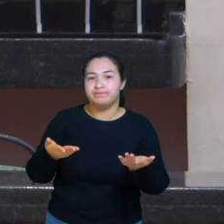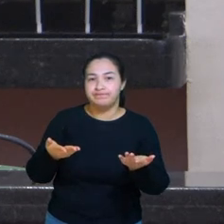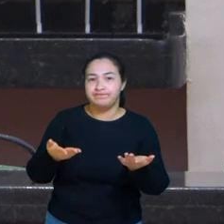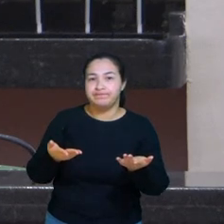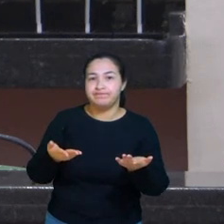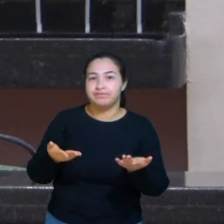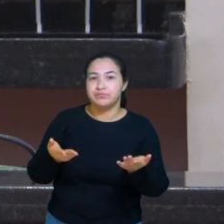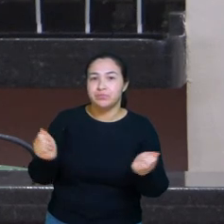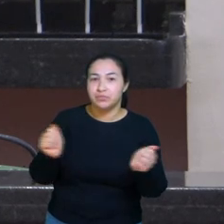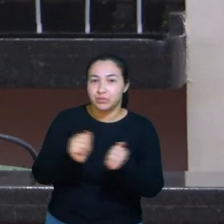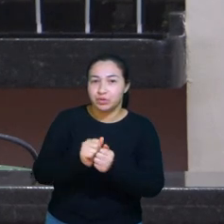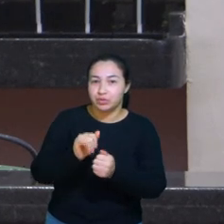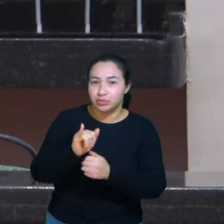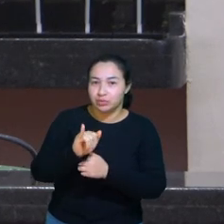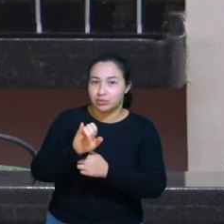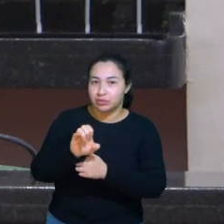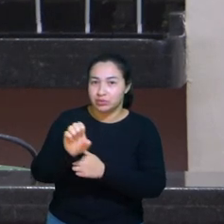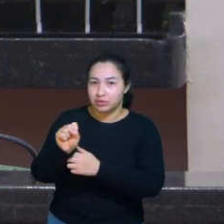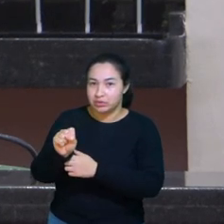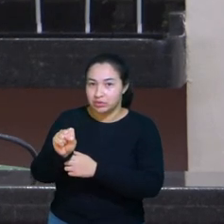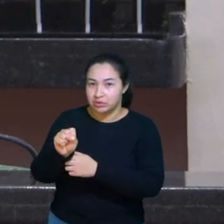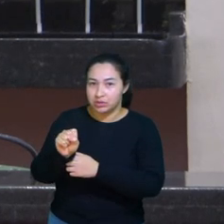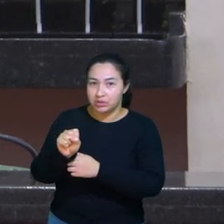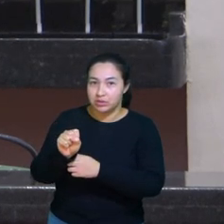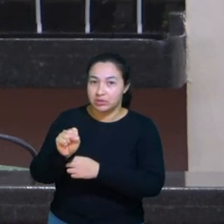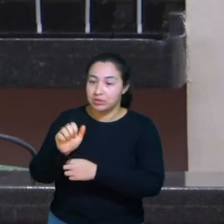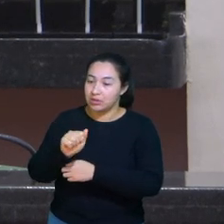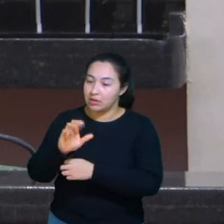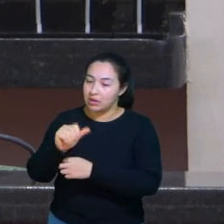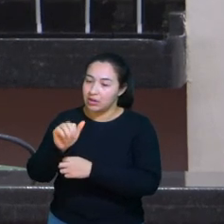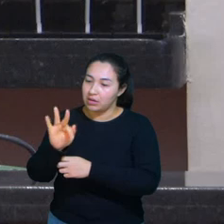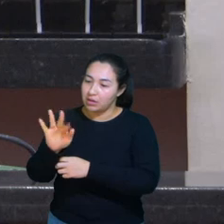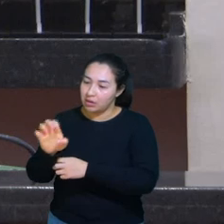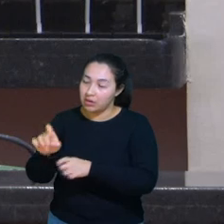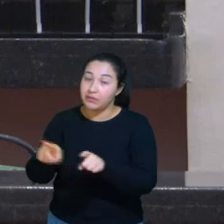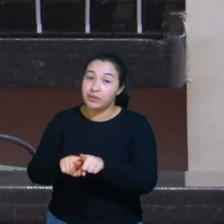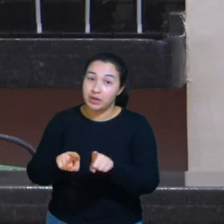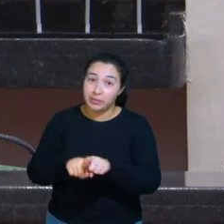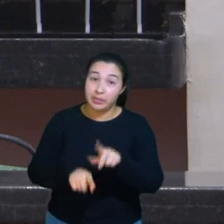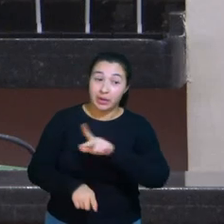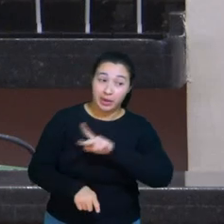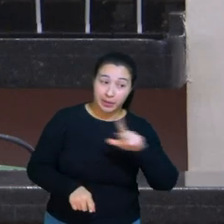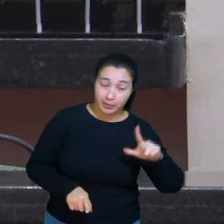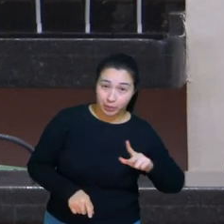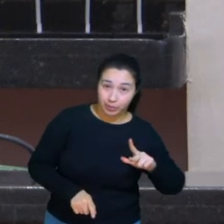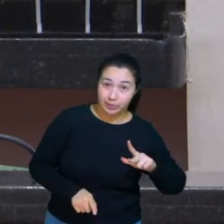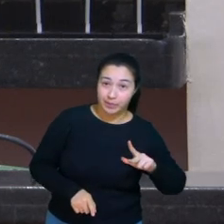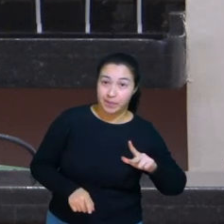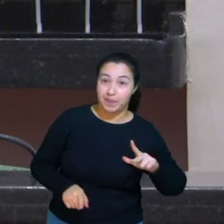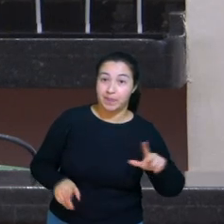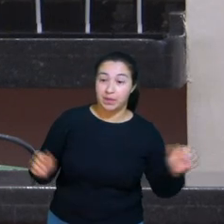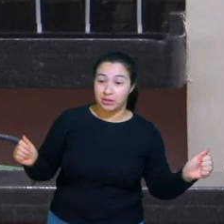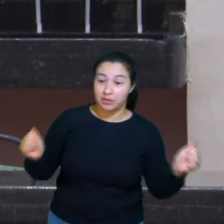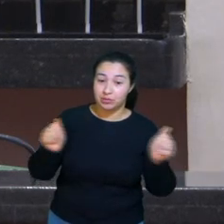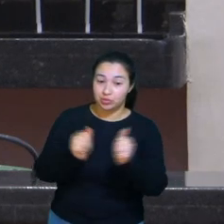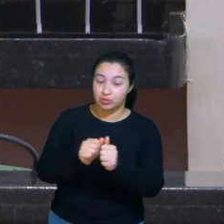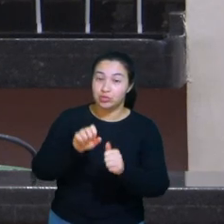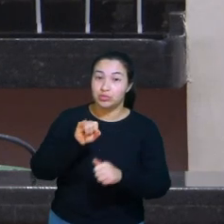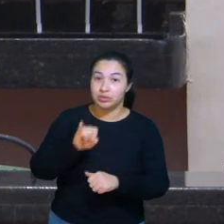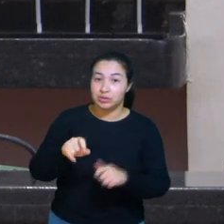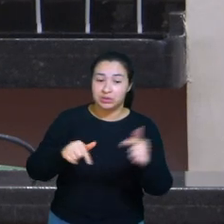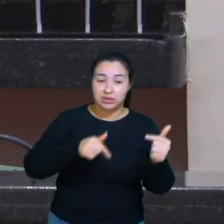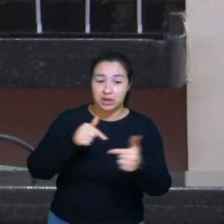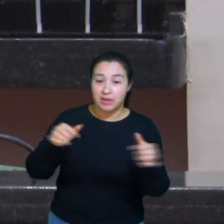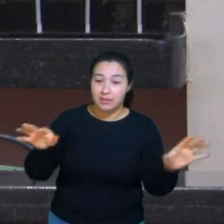as da acaf e as I públicas veja Olha a nossa capilaridade se nós fizermos um trabalho em rede nós